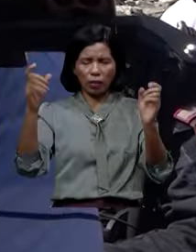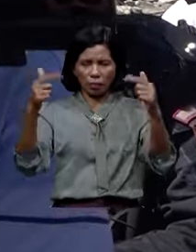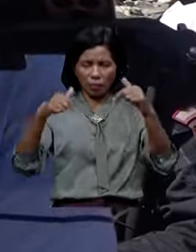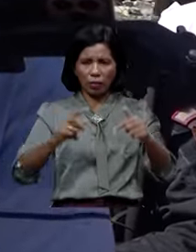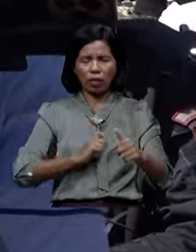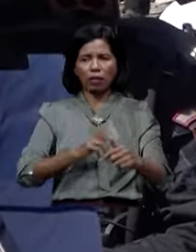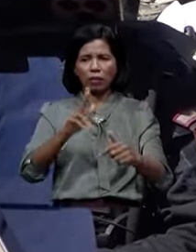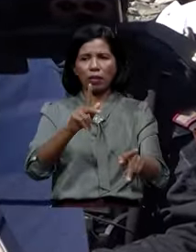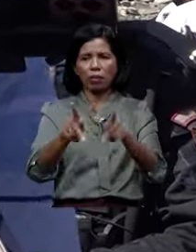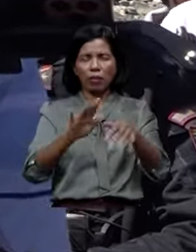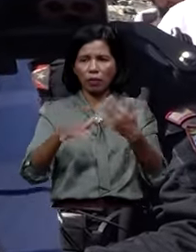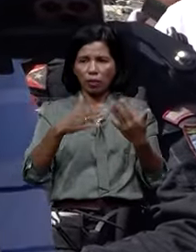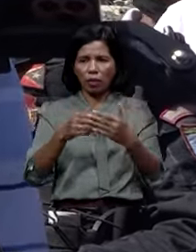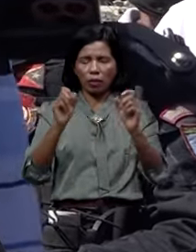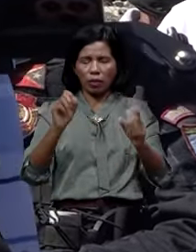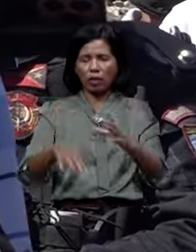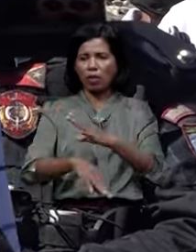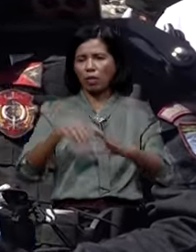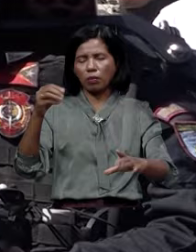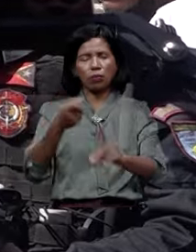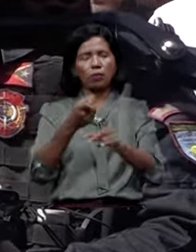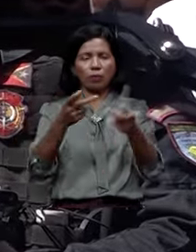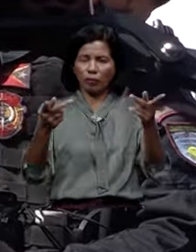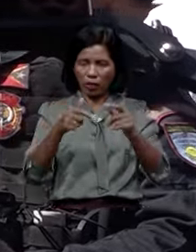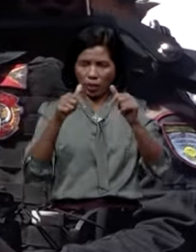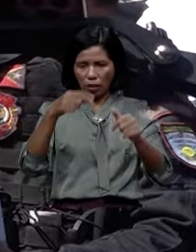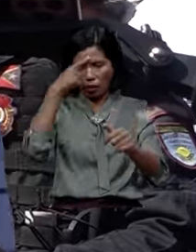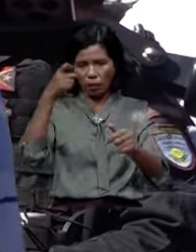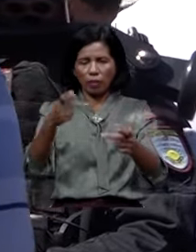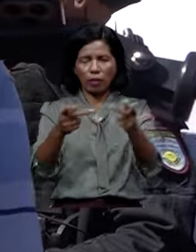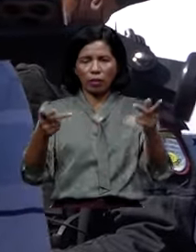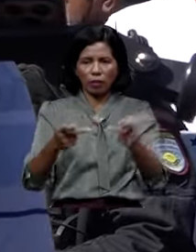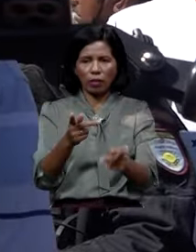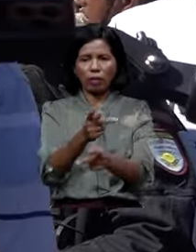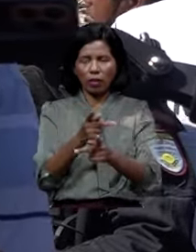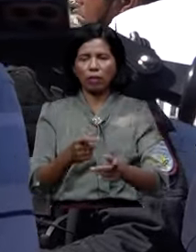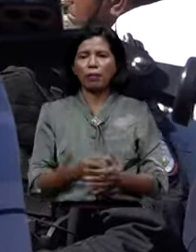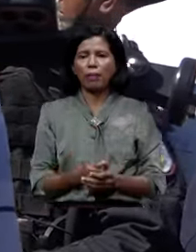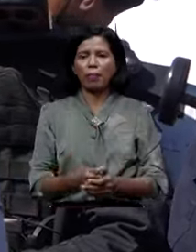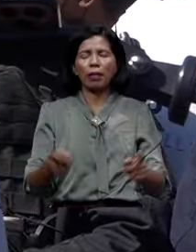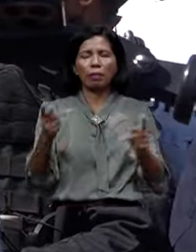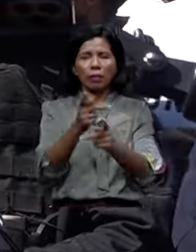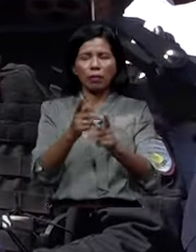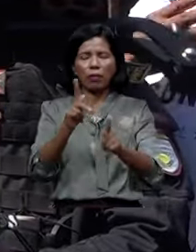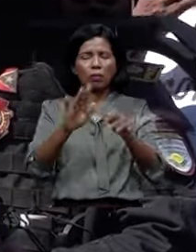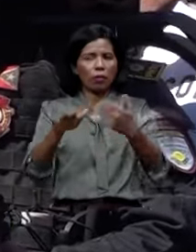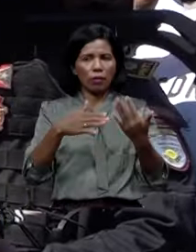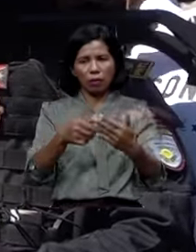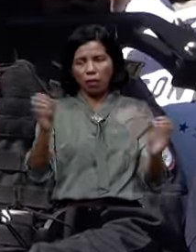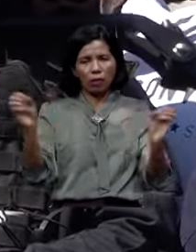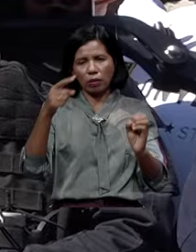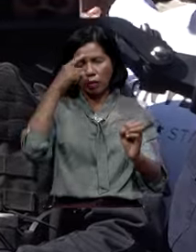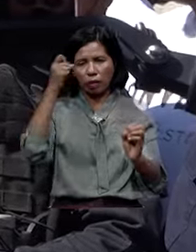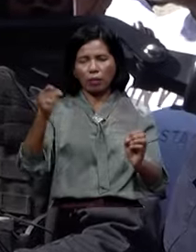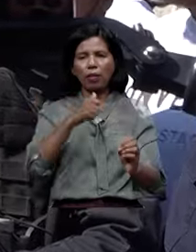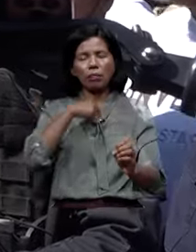né? Povo ser a população ser, né? Tem que ser esses fatos, né? Também, né? Fatem protegida. A reprotegida vai a todos. Lá os de Antamba de Santo Papa